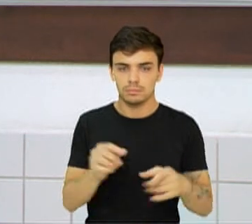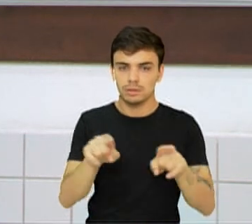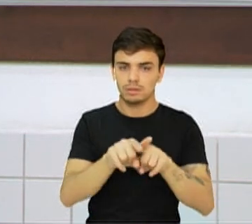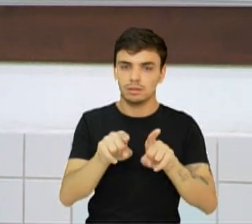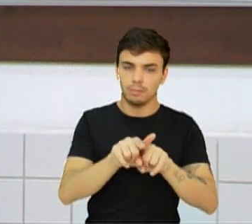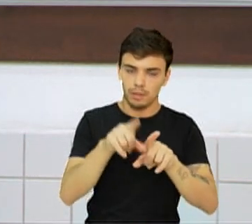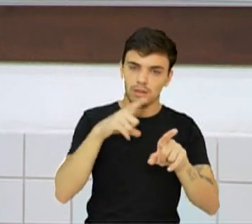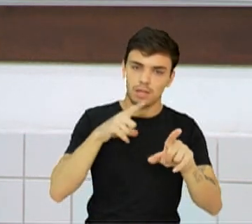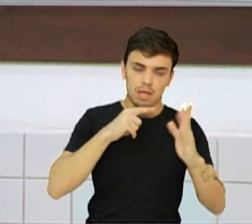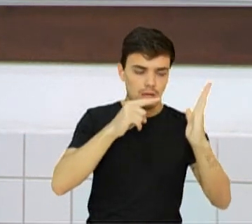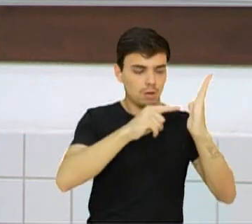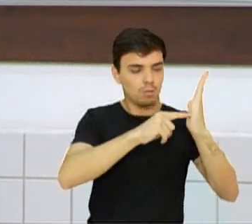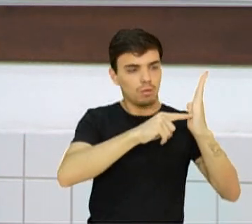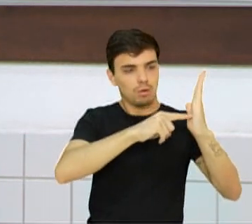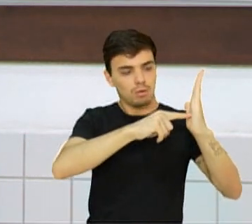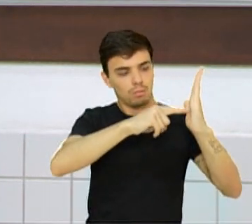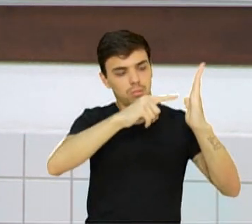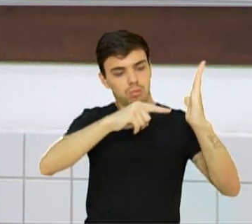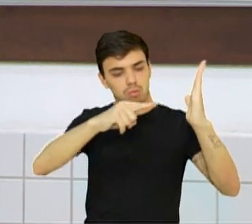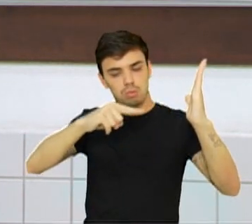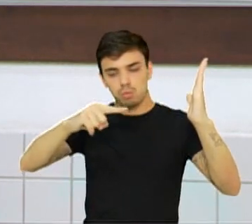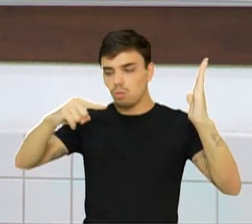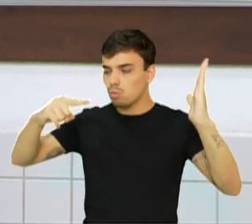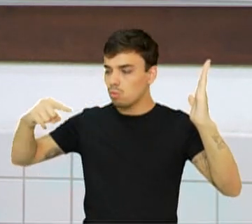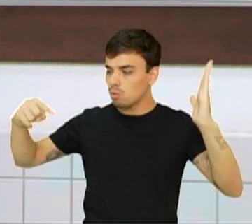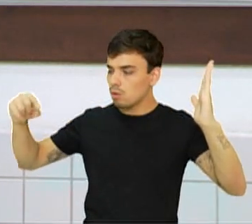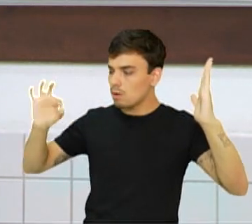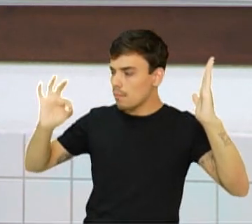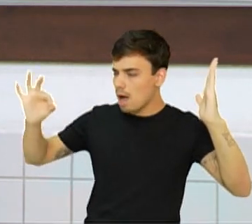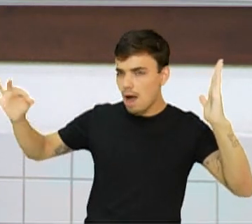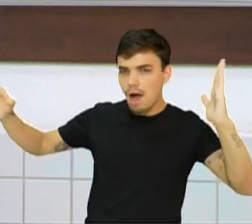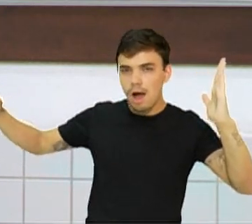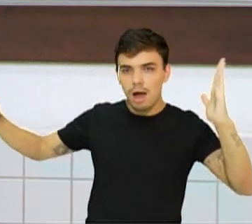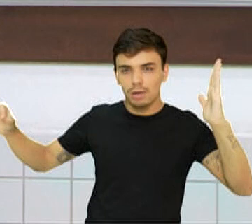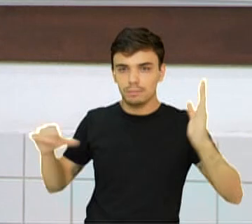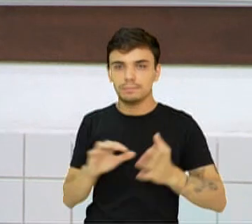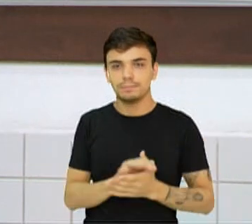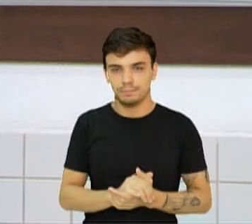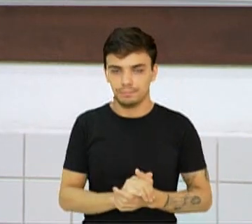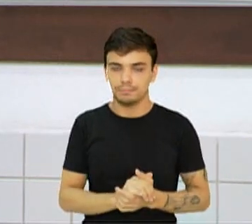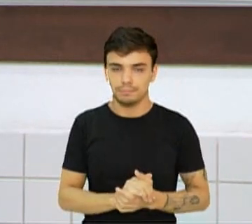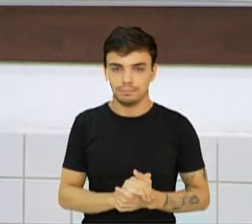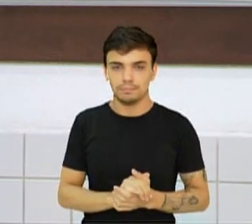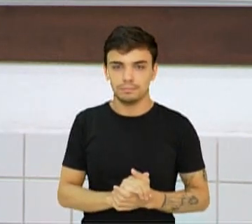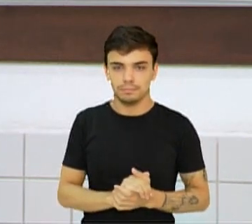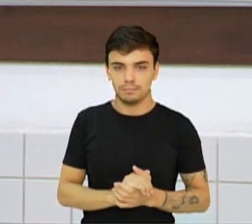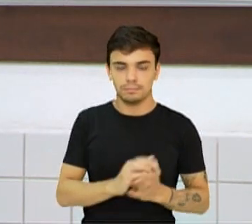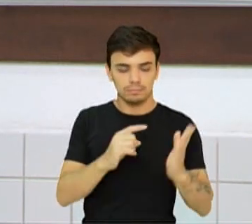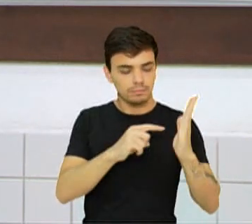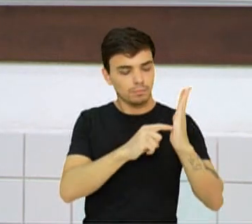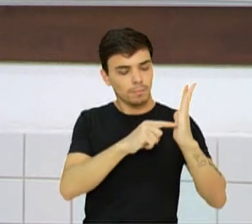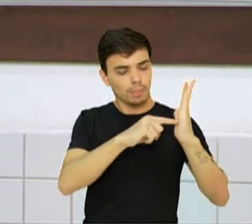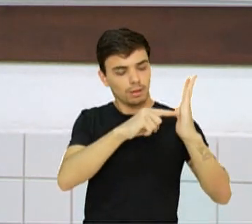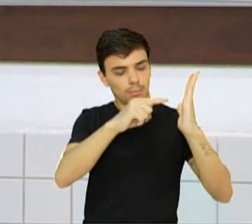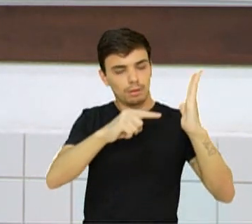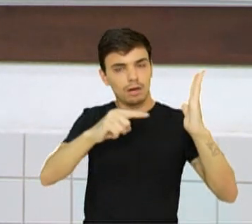baixa frequência, longas, que vibram pouco, ok? Essas ondas de baixa frequência que vibram